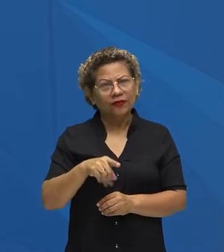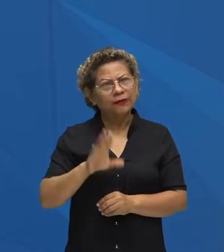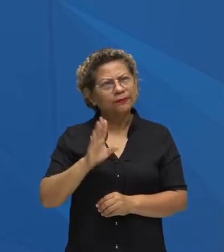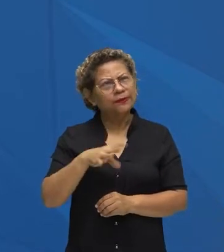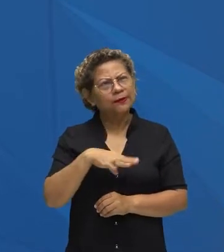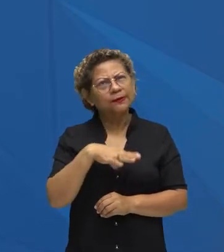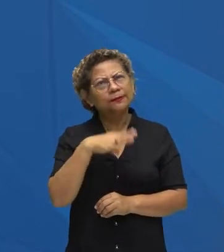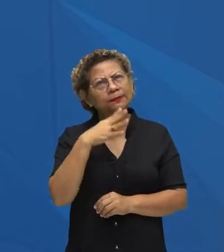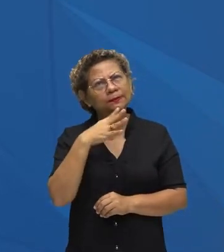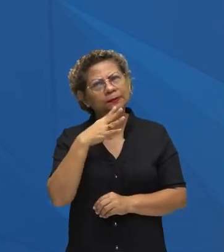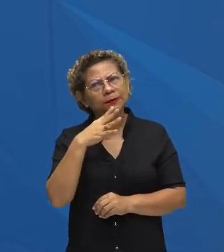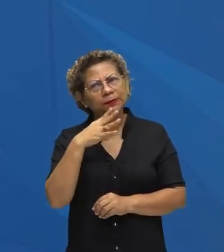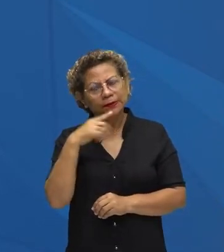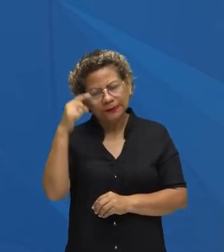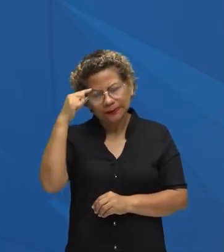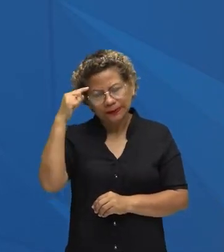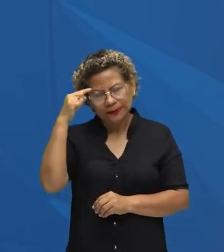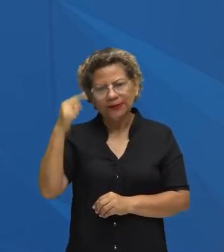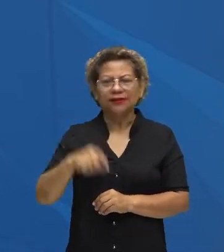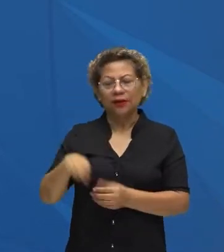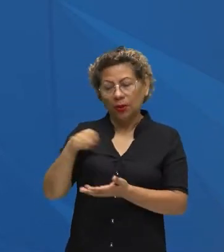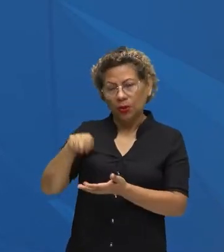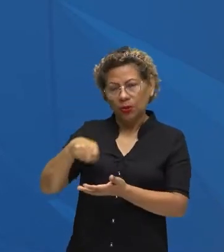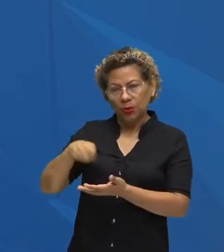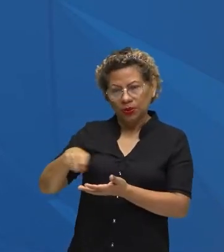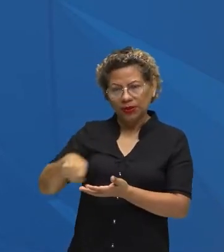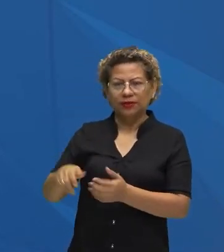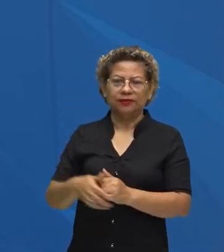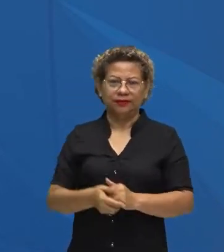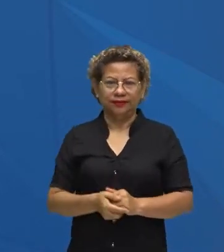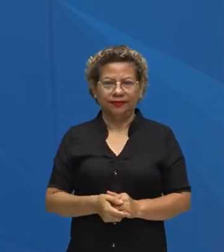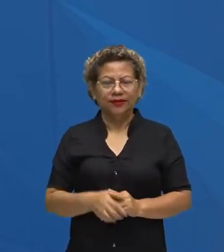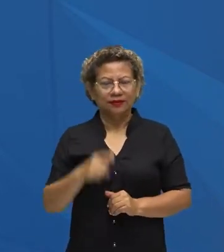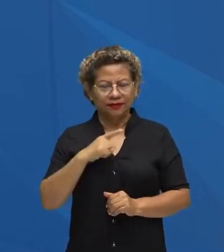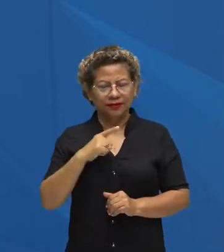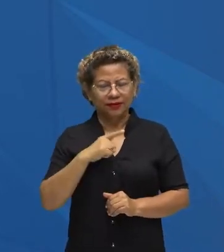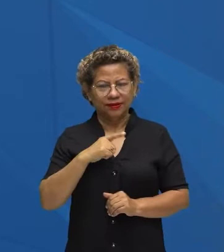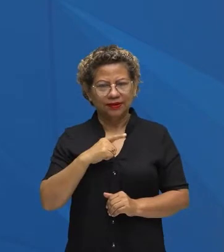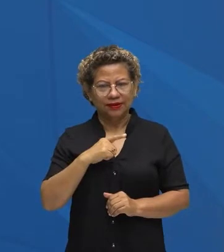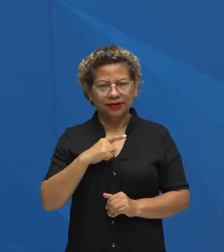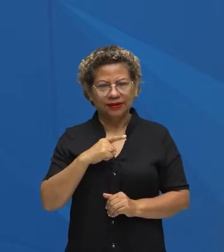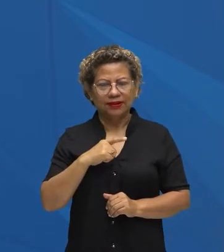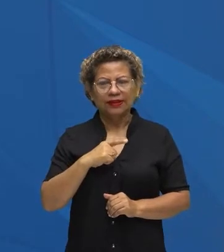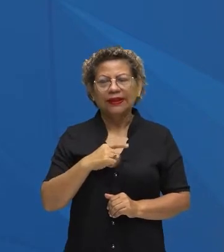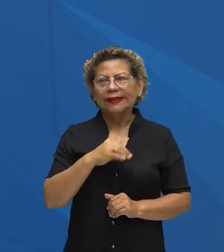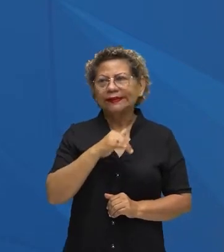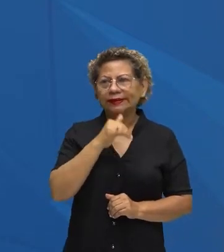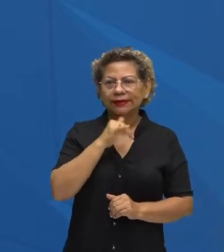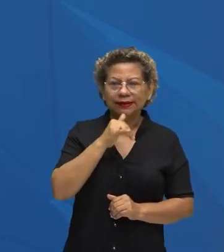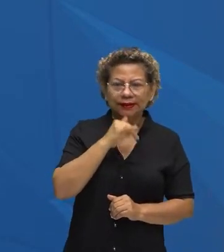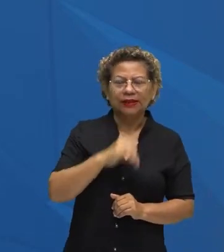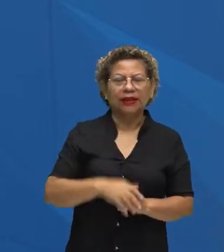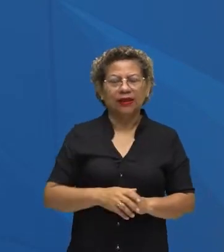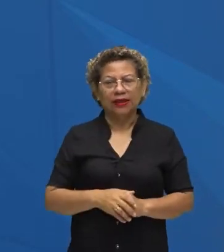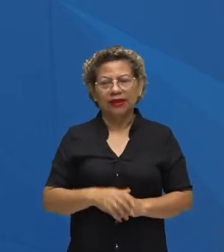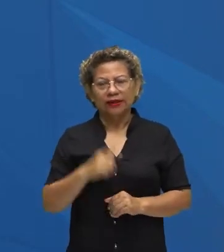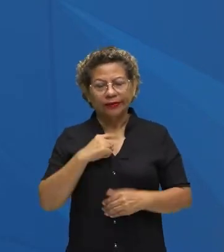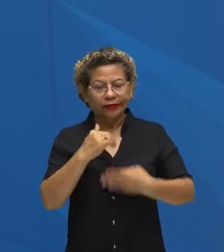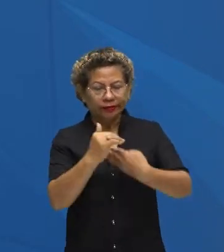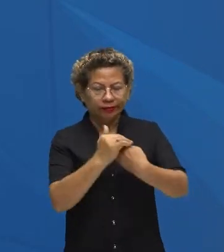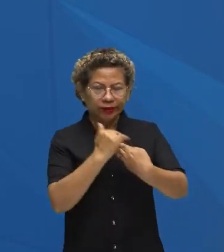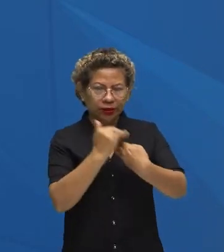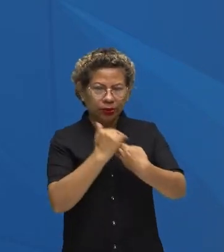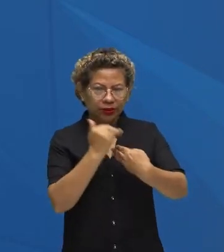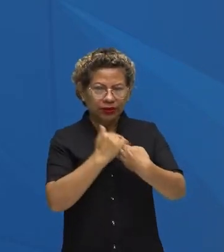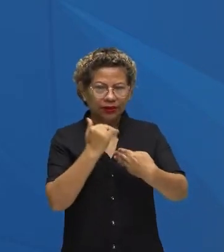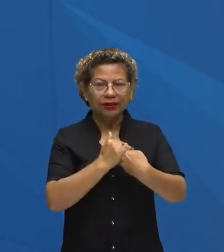muita coisa, ou então que de alguma forma algum ditado popular ele acaba, né, te aconselhando, te